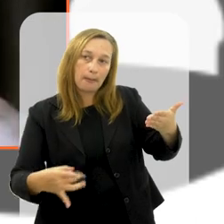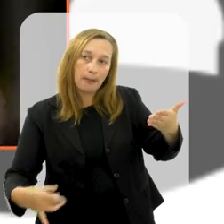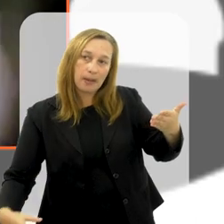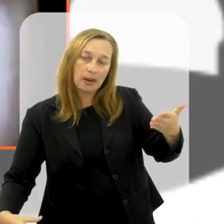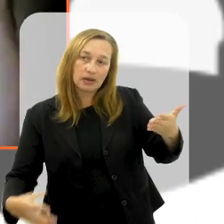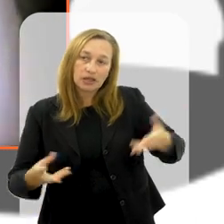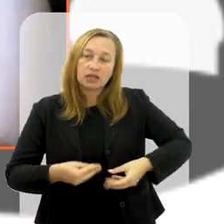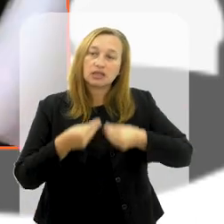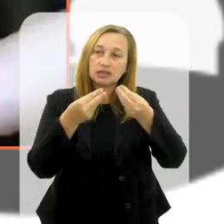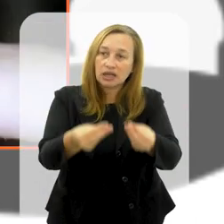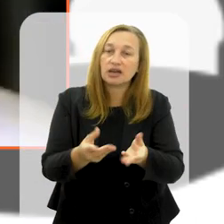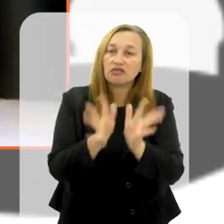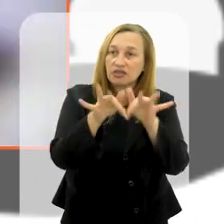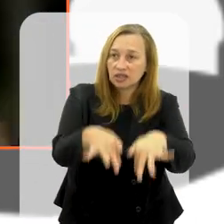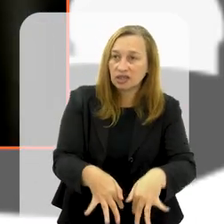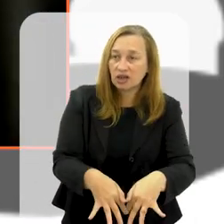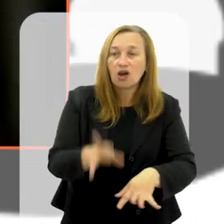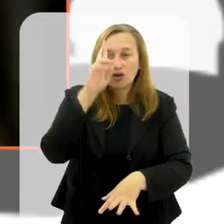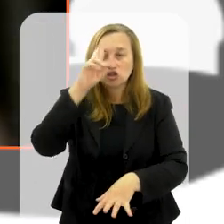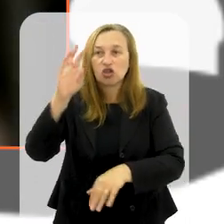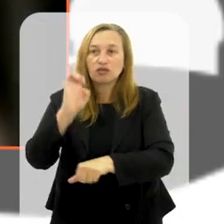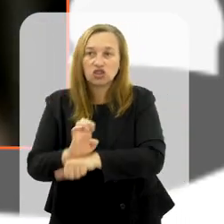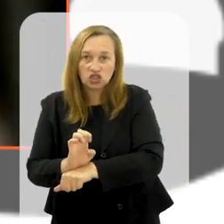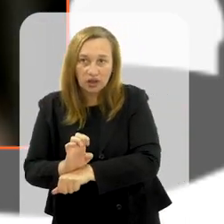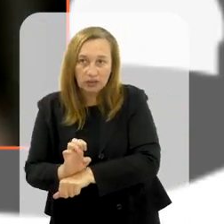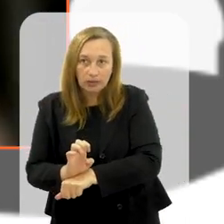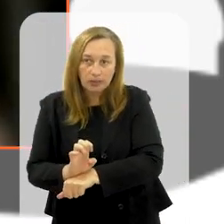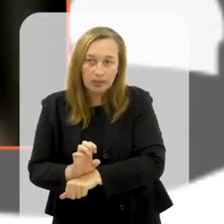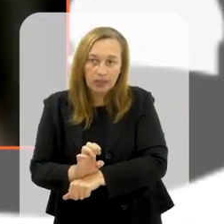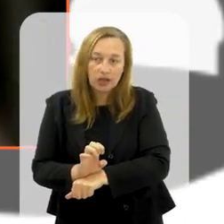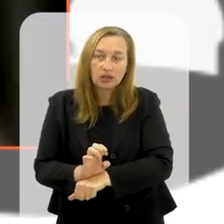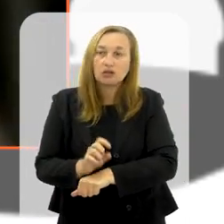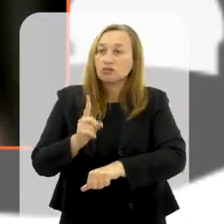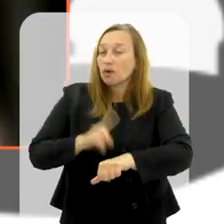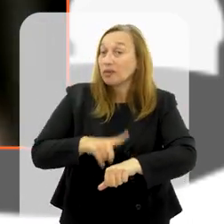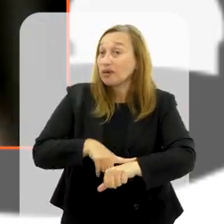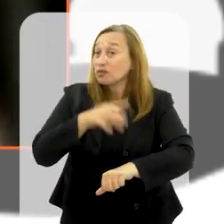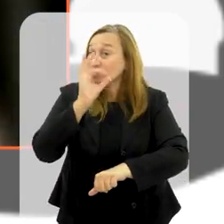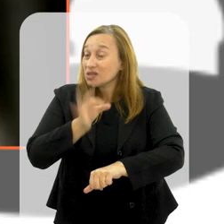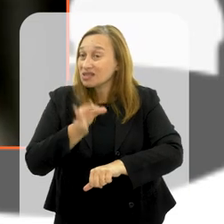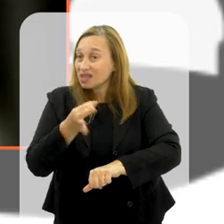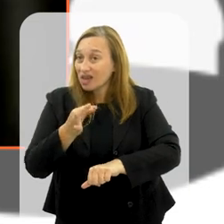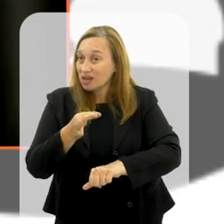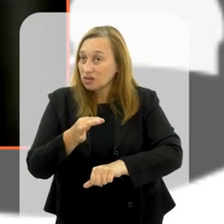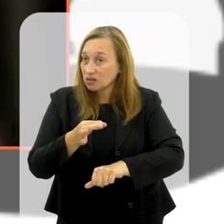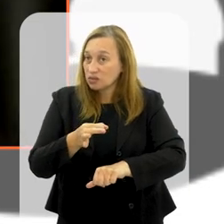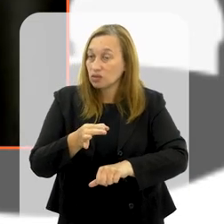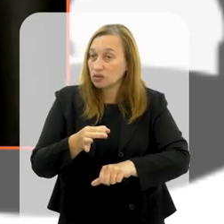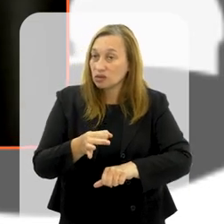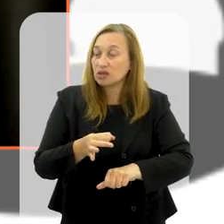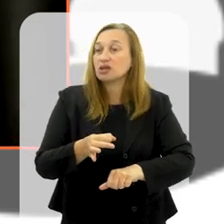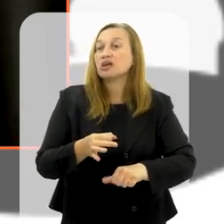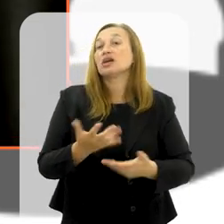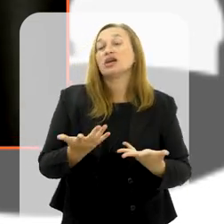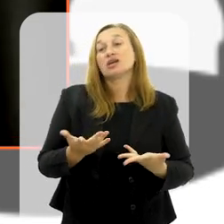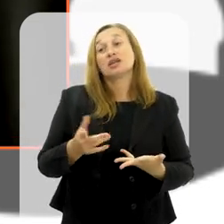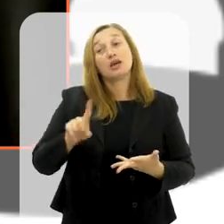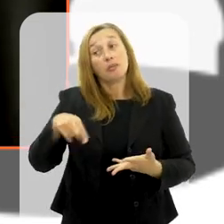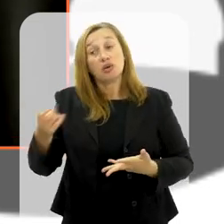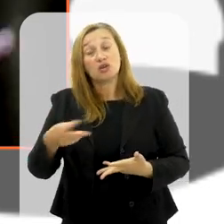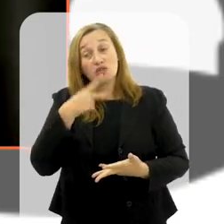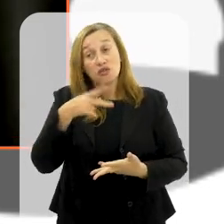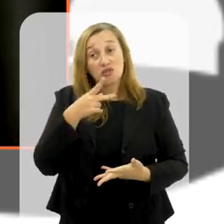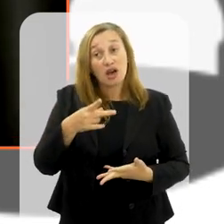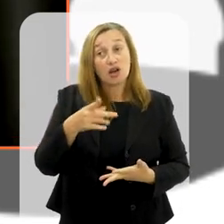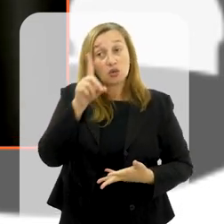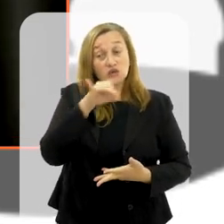de comuniquê final aos chefes de Estado, num determinado momento do calendário. Eu já adianto para vocês qual vai